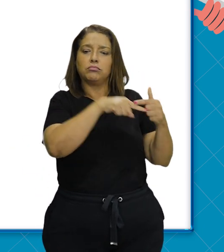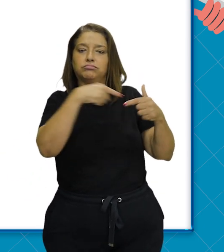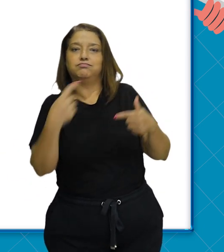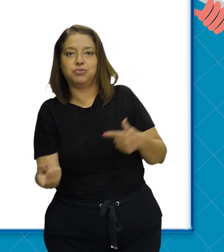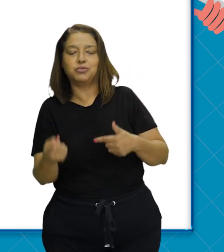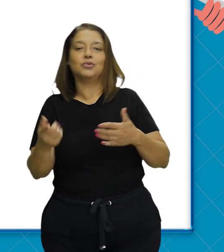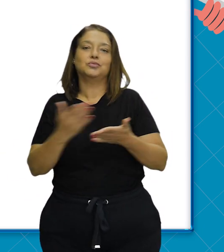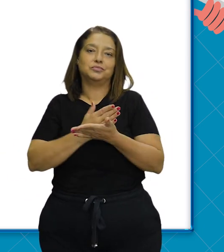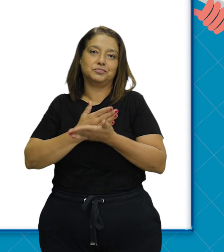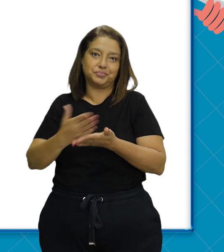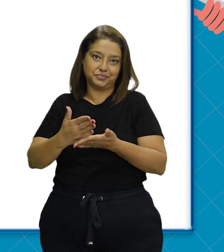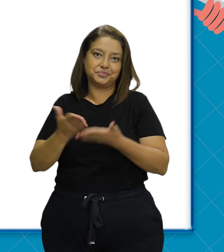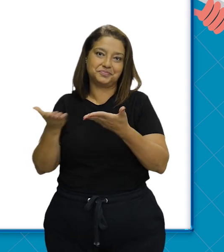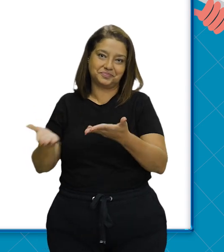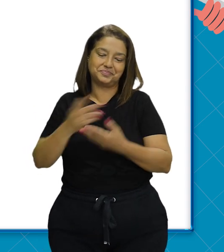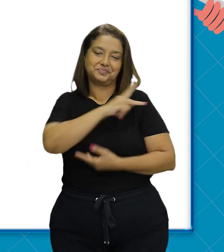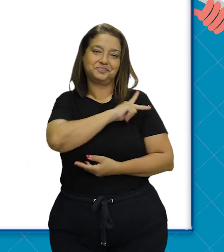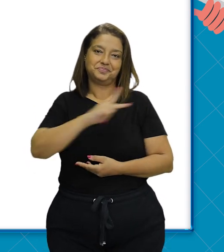o regime militar.